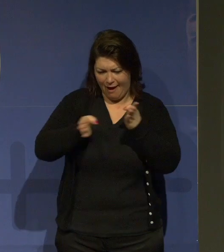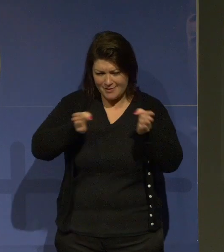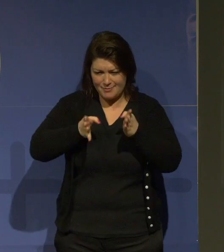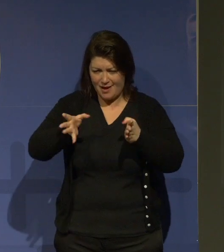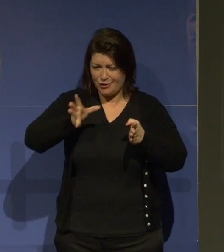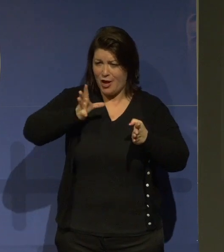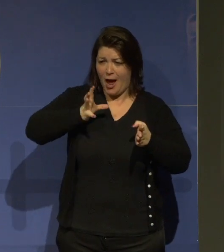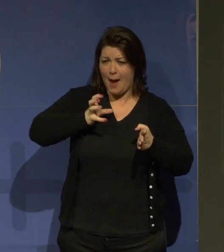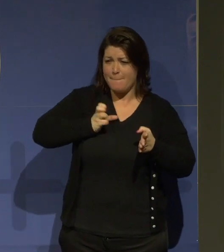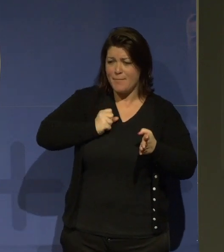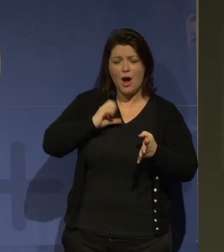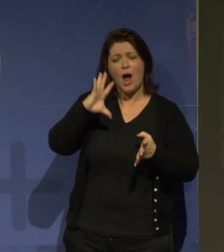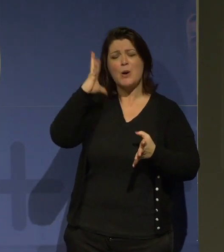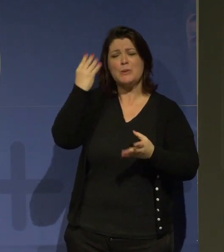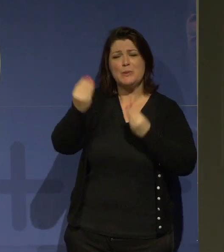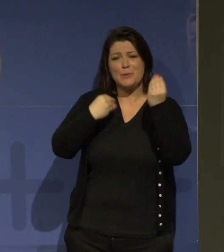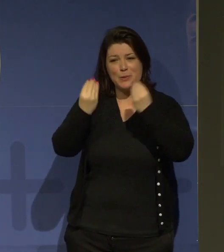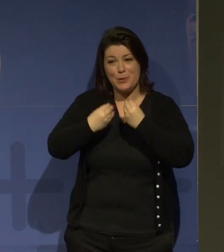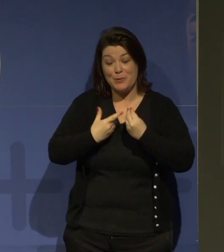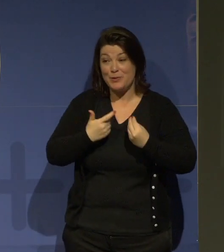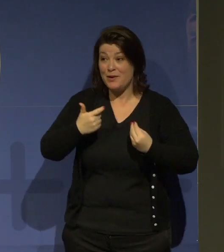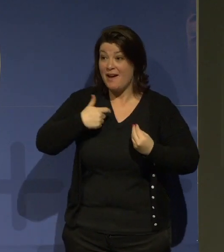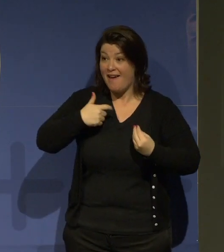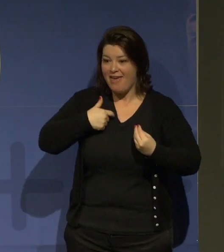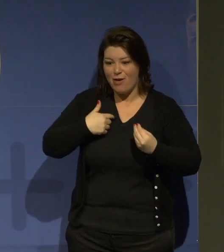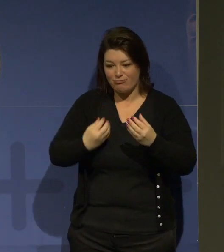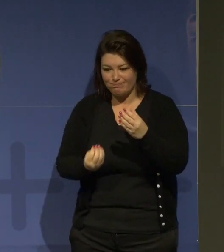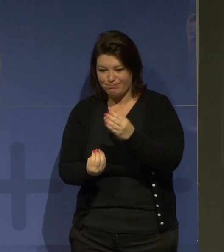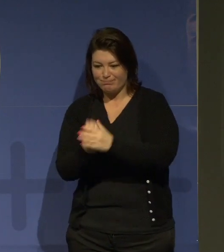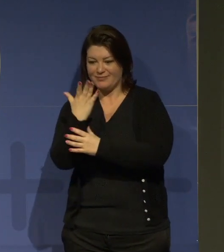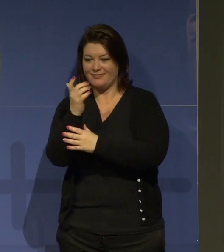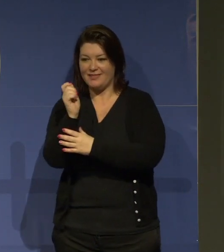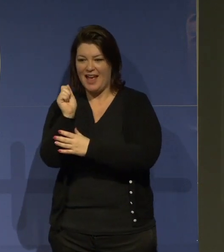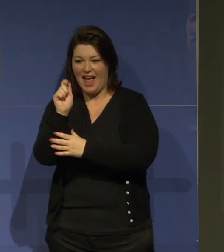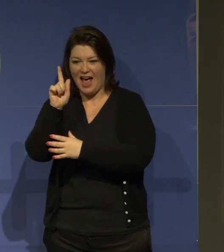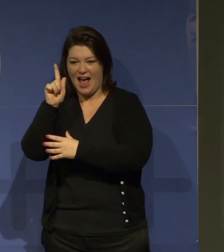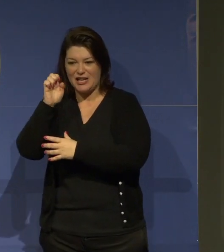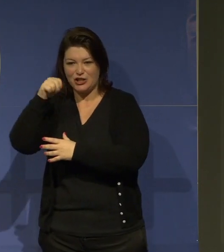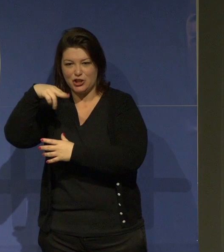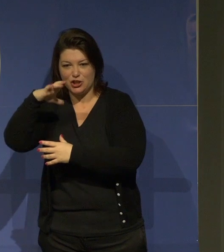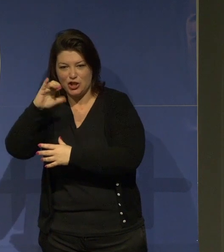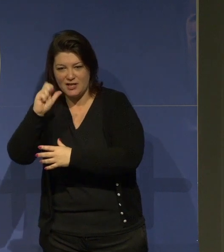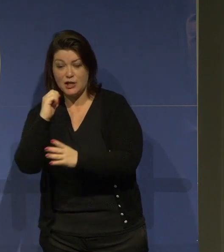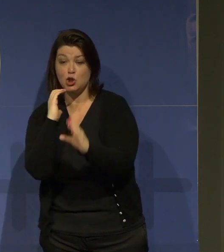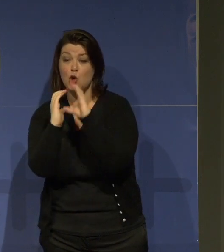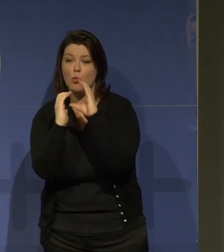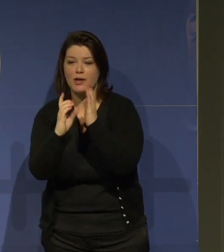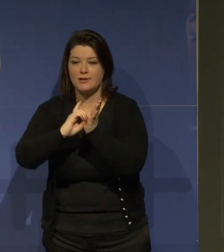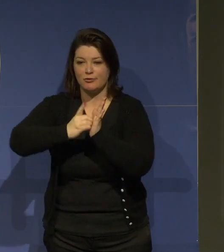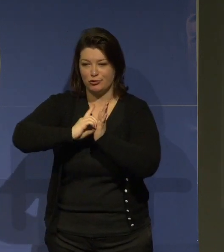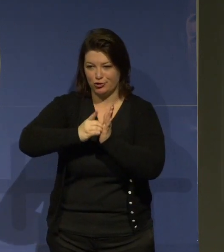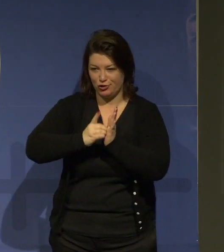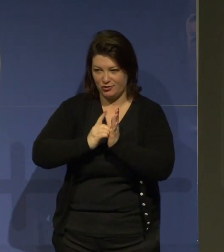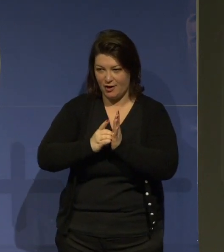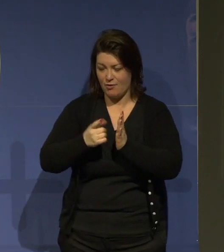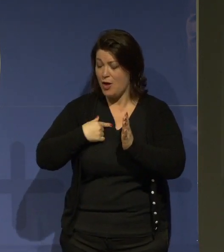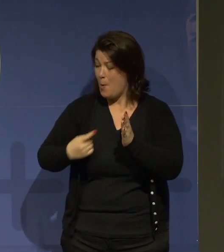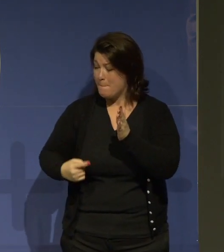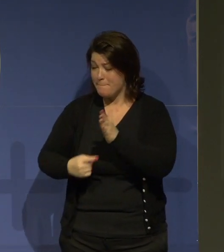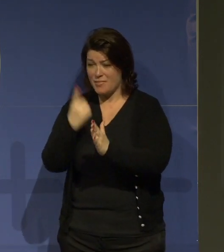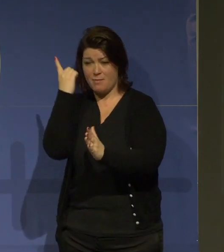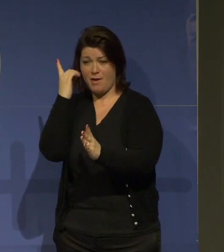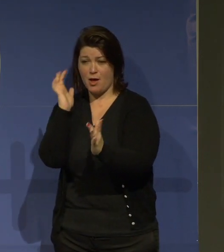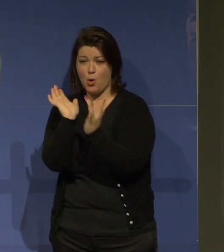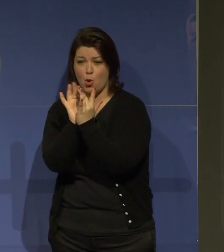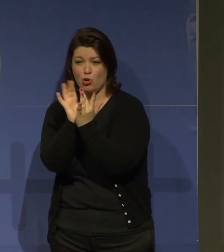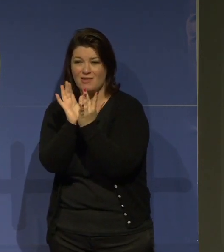ele aconteceu a partir do momento que eu resolvi criar uma agência de comunicação digital e tive um primeiro contato com a